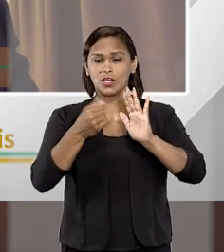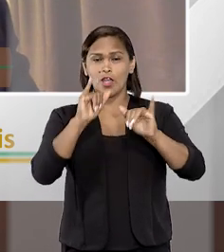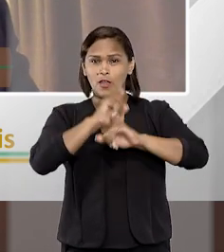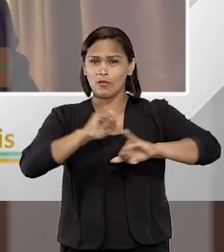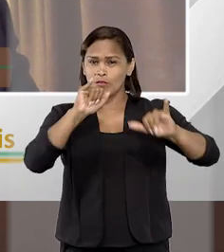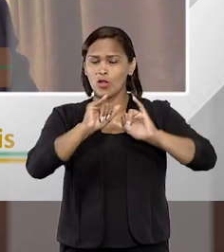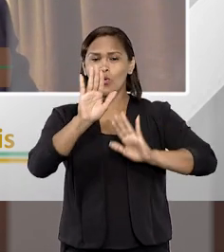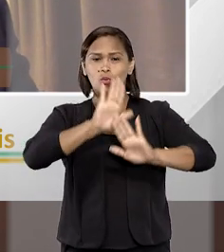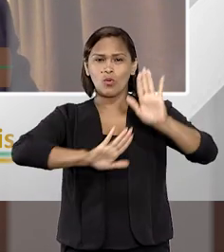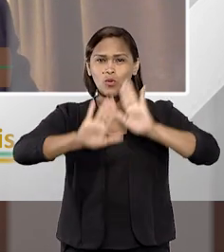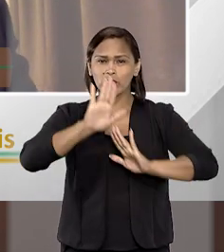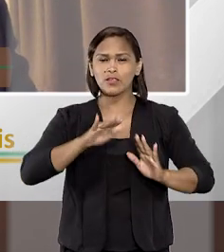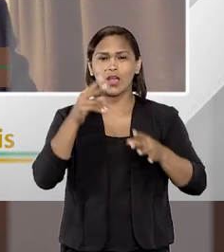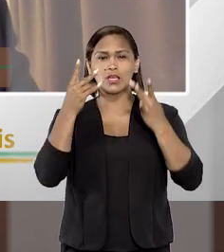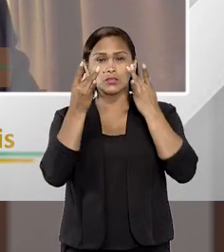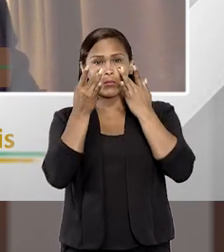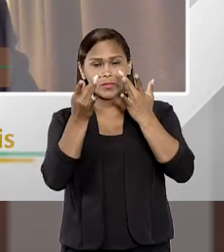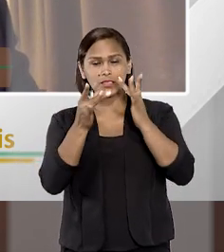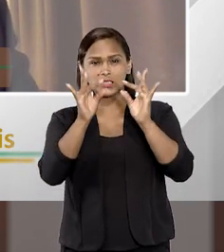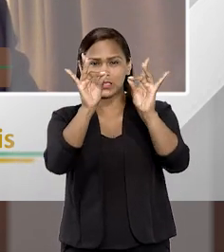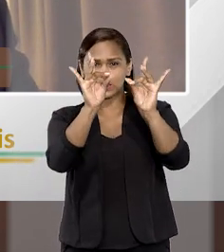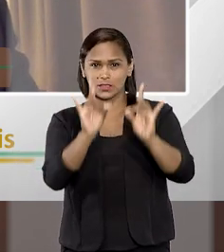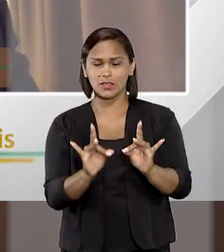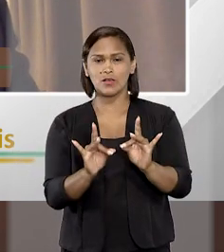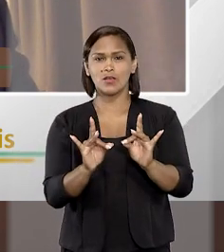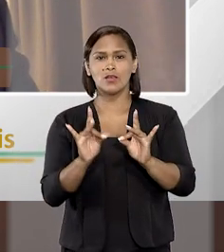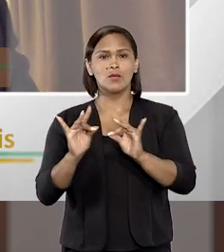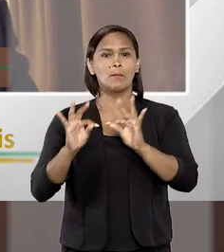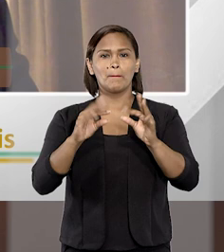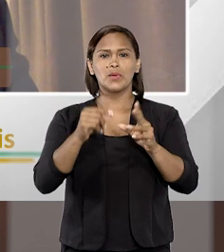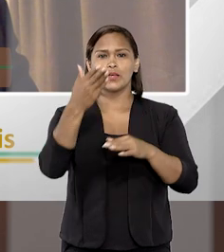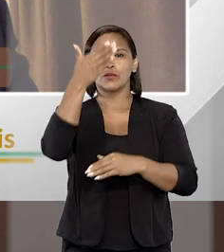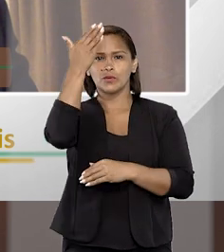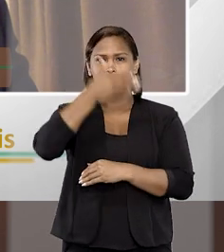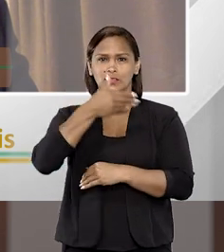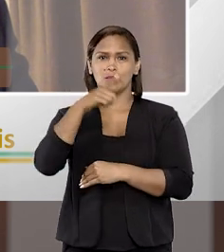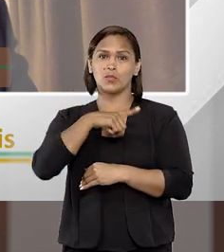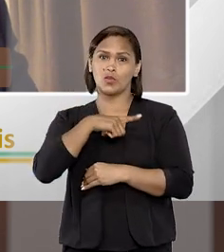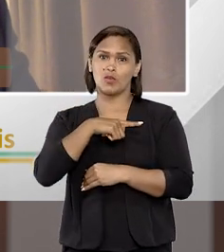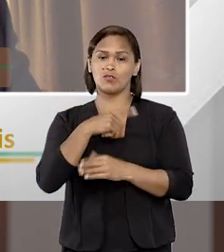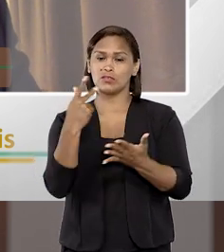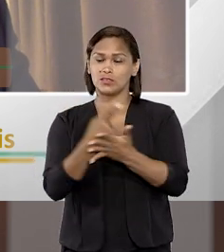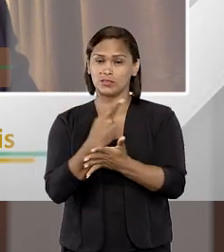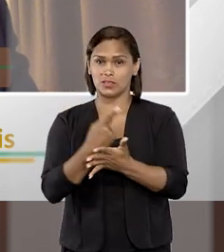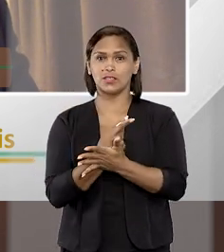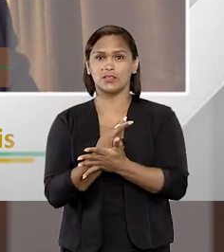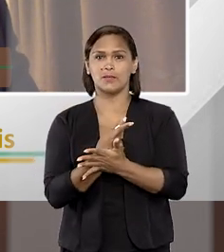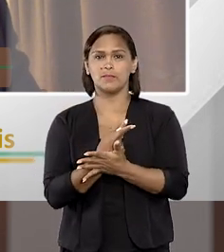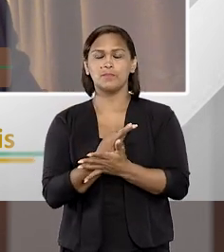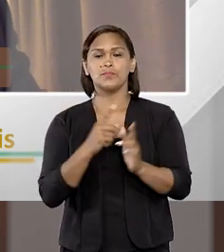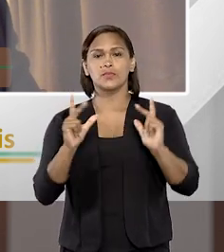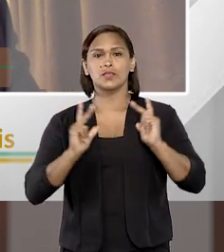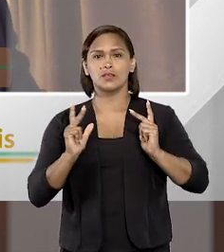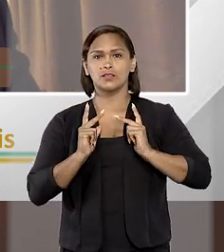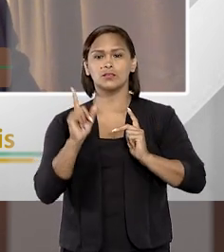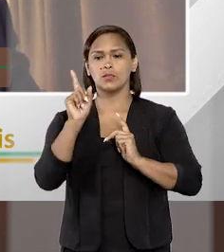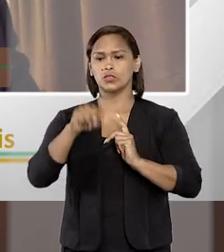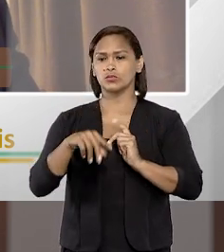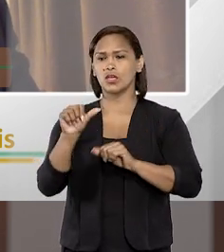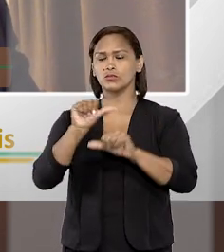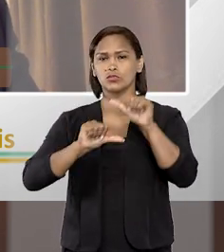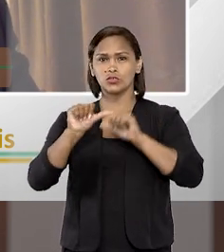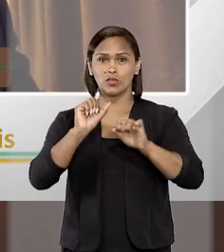cuidado de uma maior atenção para com essa prova tão típica e esse particular é